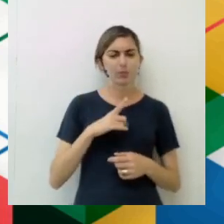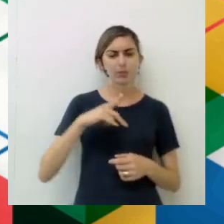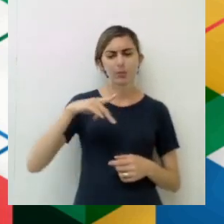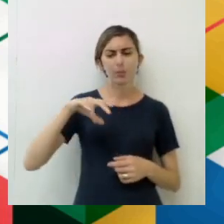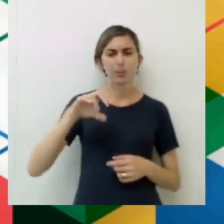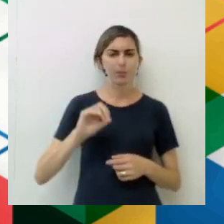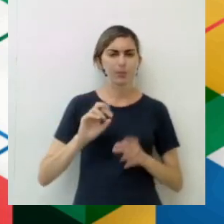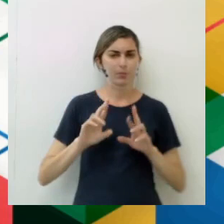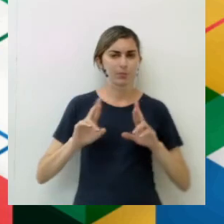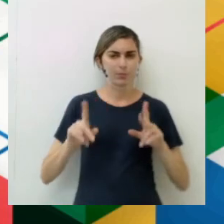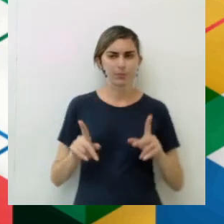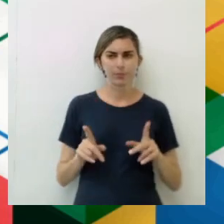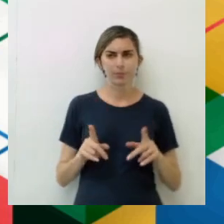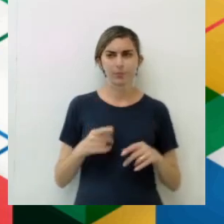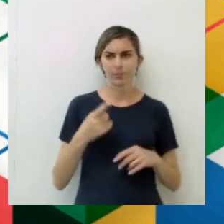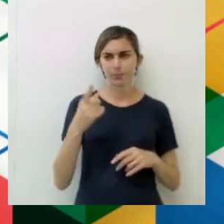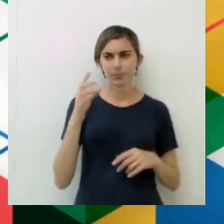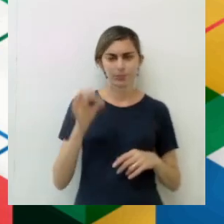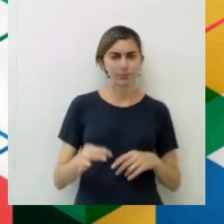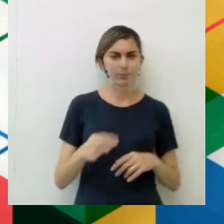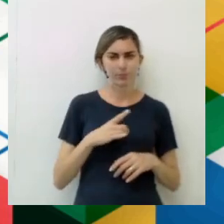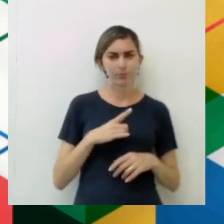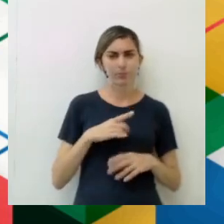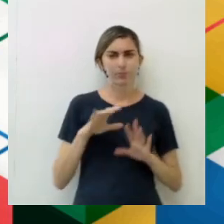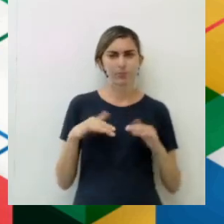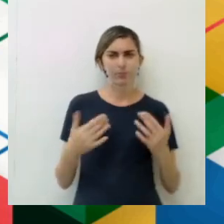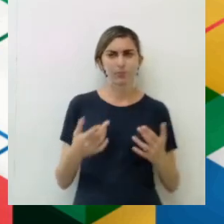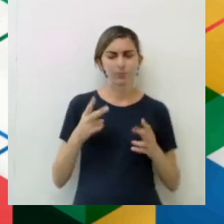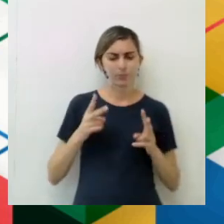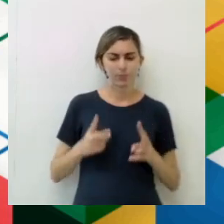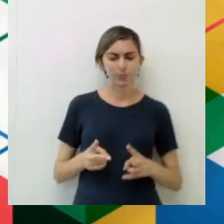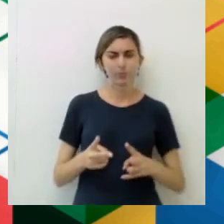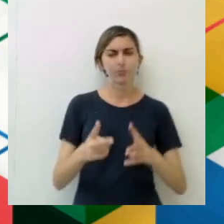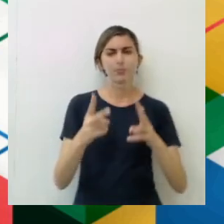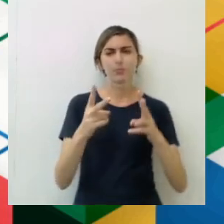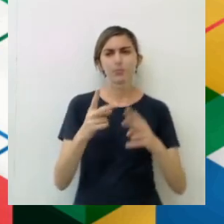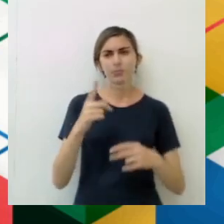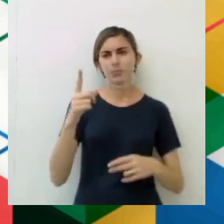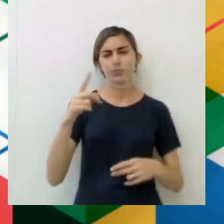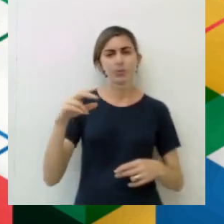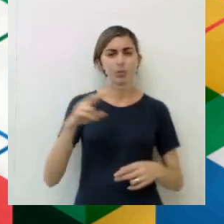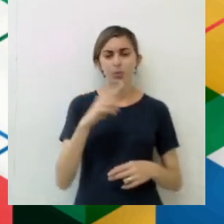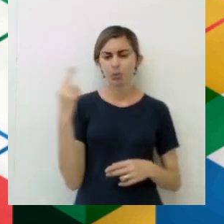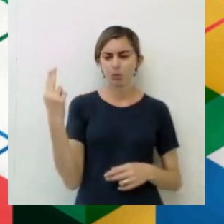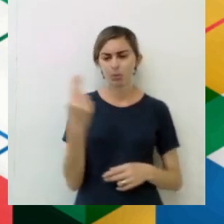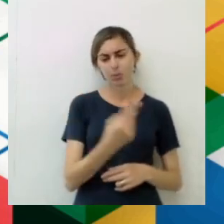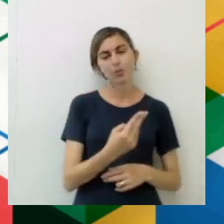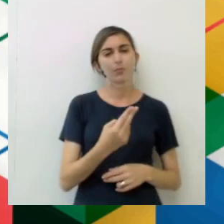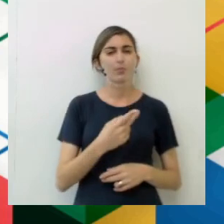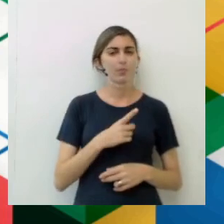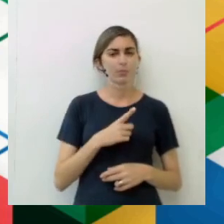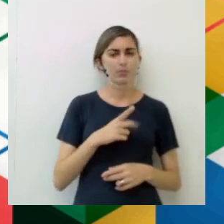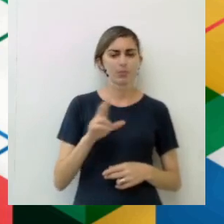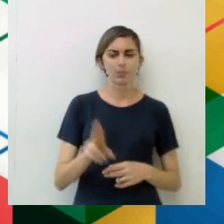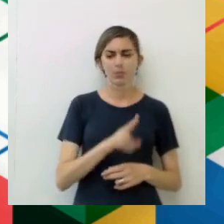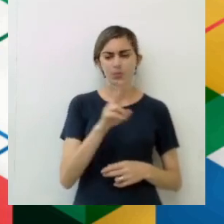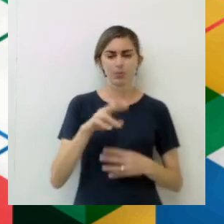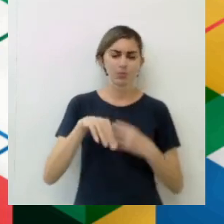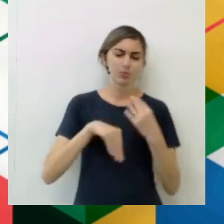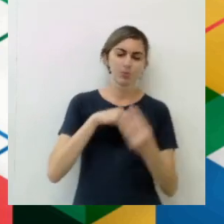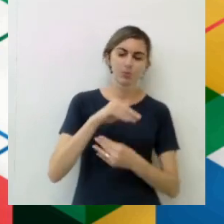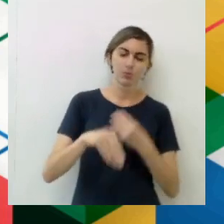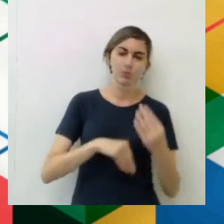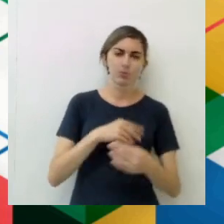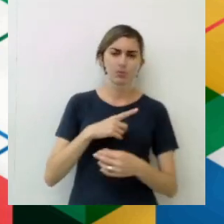planos opostos. Tá certo aí, pessoal? Então, dando continuidade, a nomenclatura dos